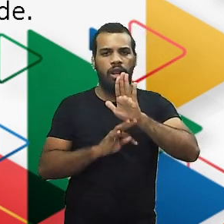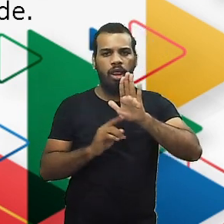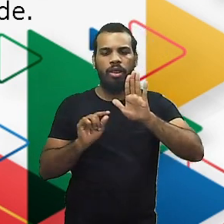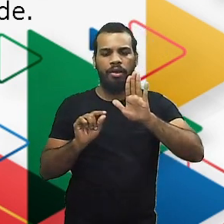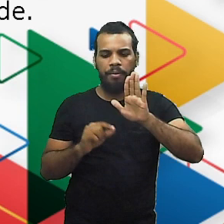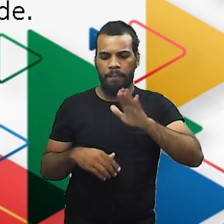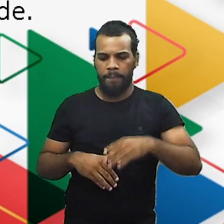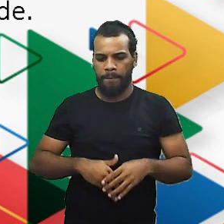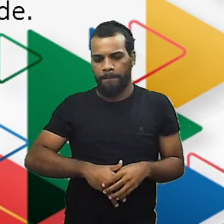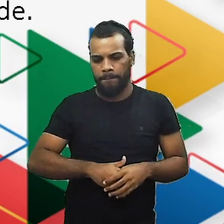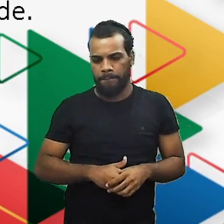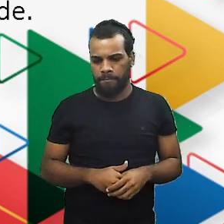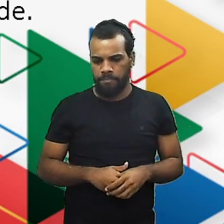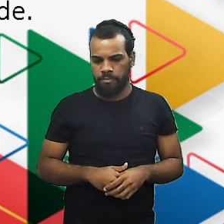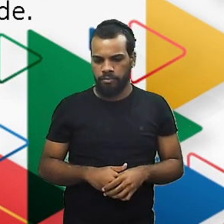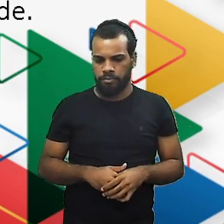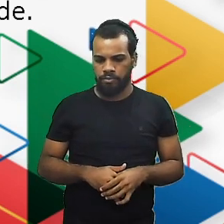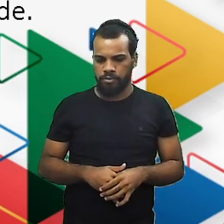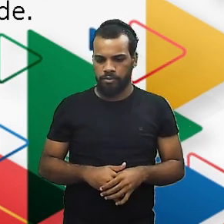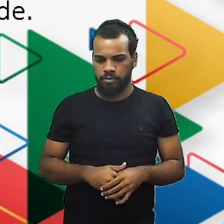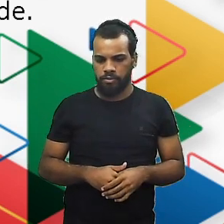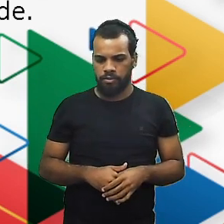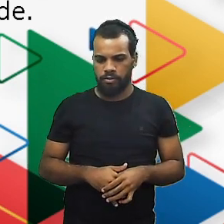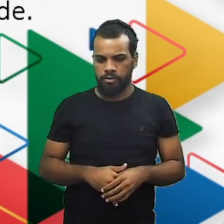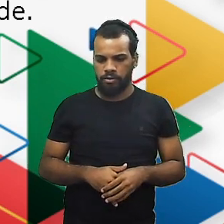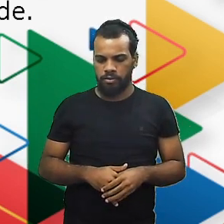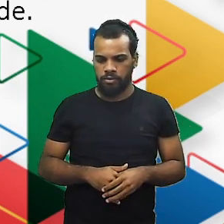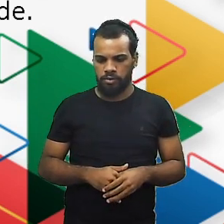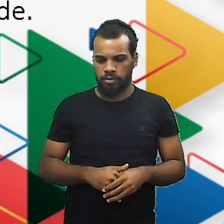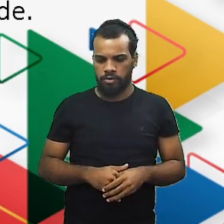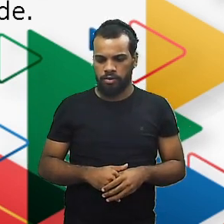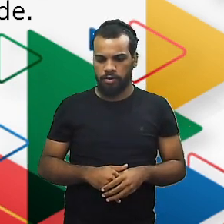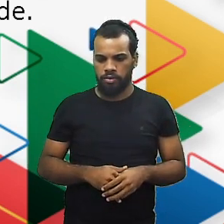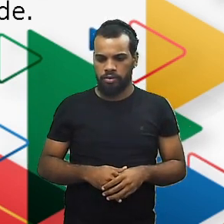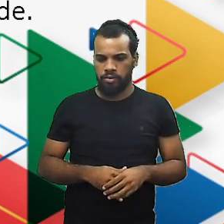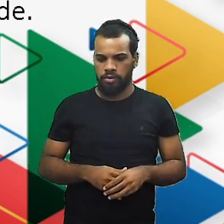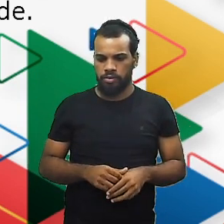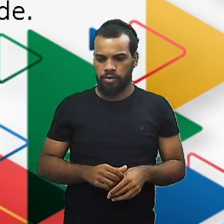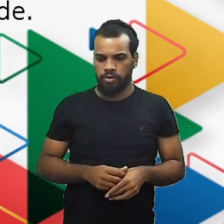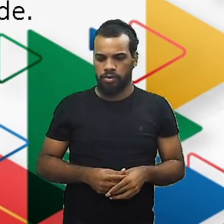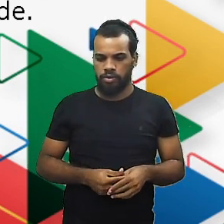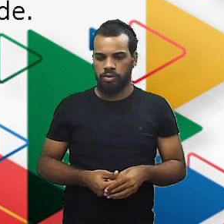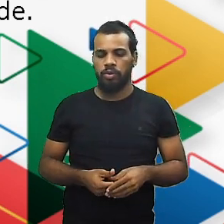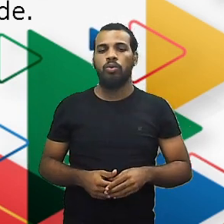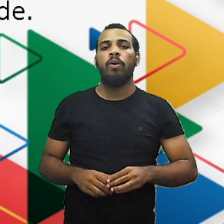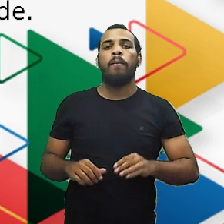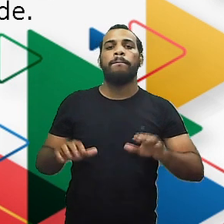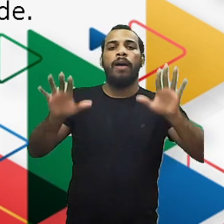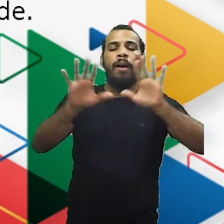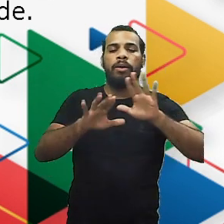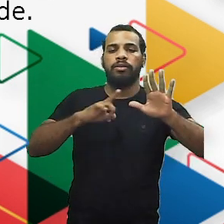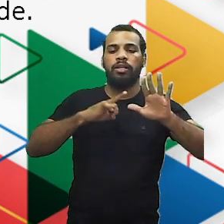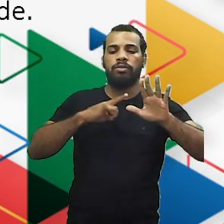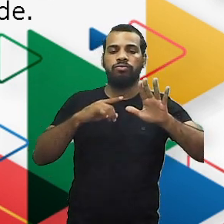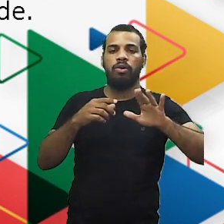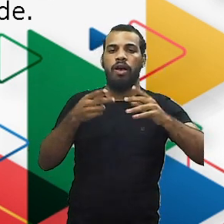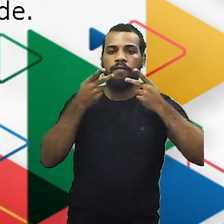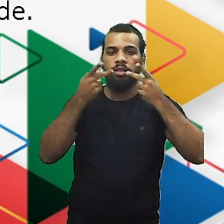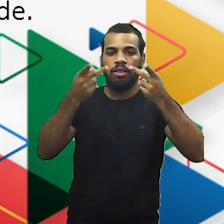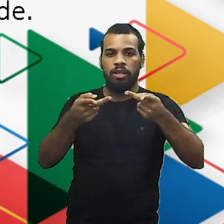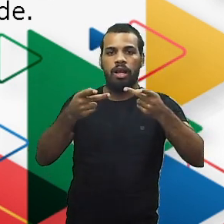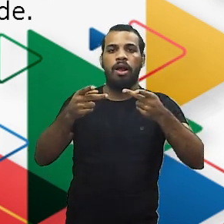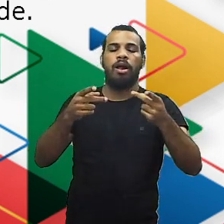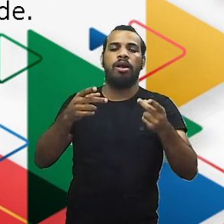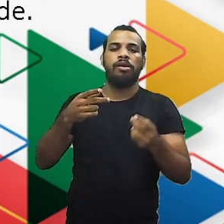só. Um mapa foi encontrado nas ruínas de uma antiga cidade visitada por piratas saqueadores de